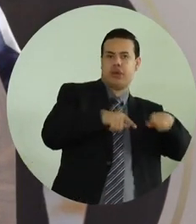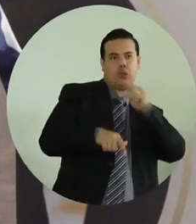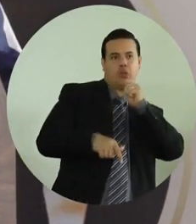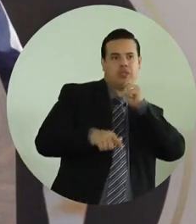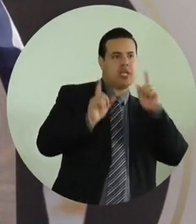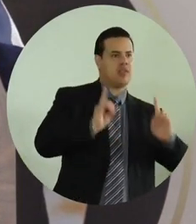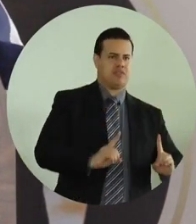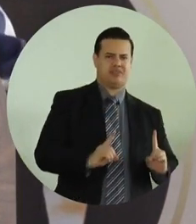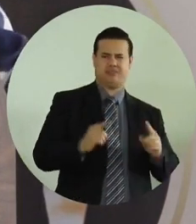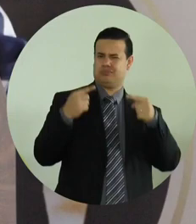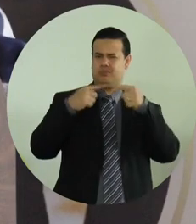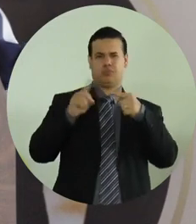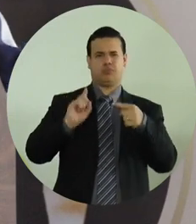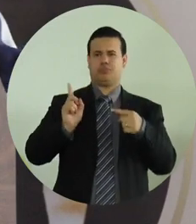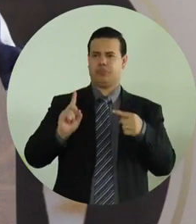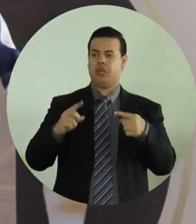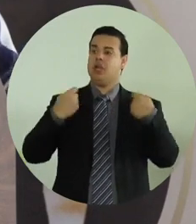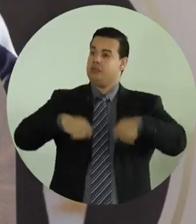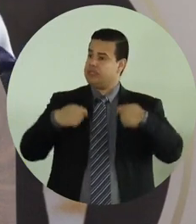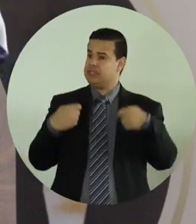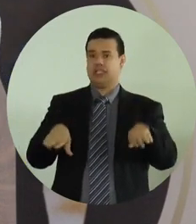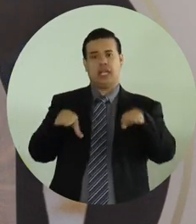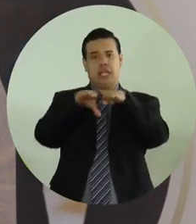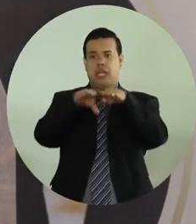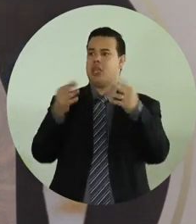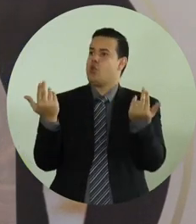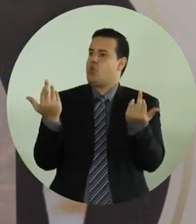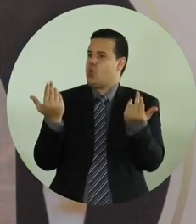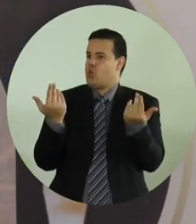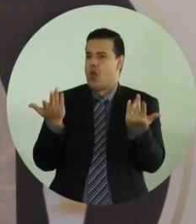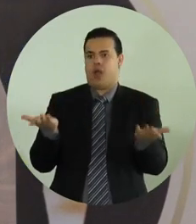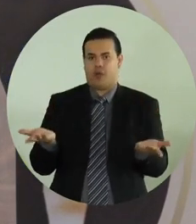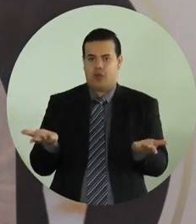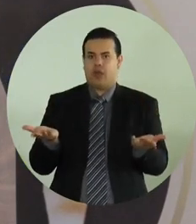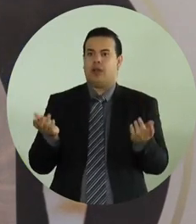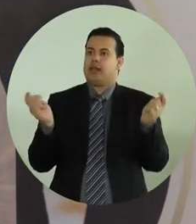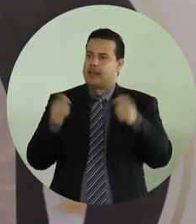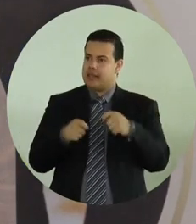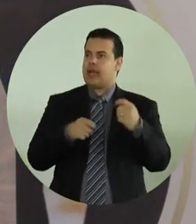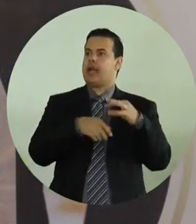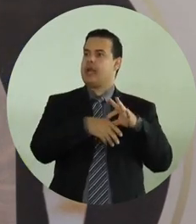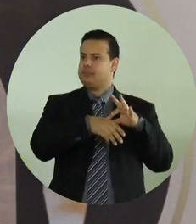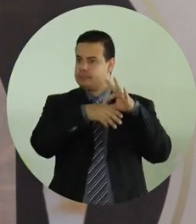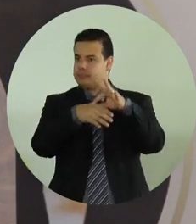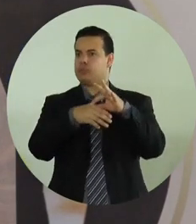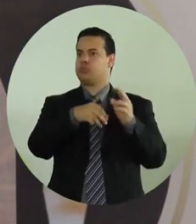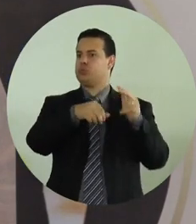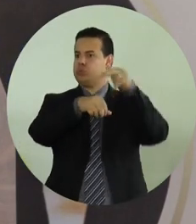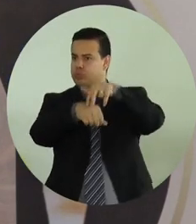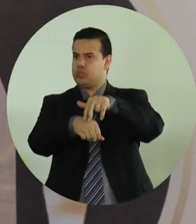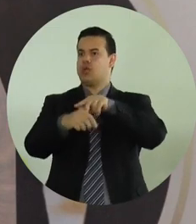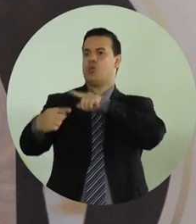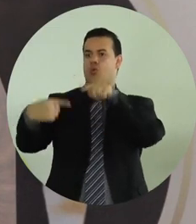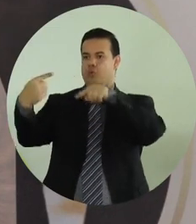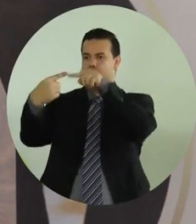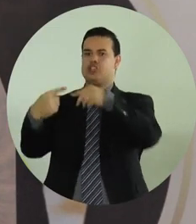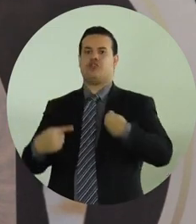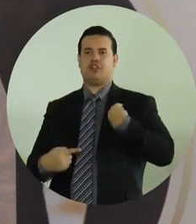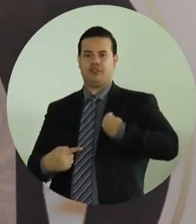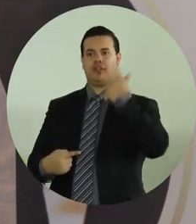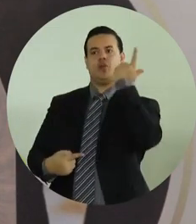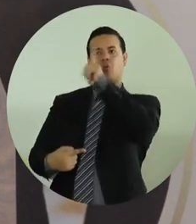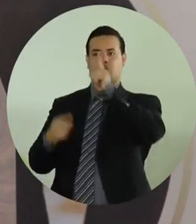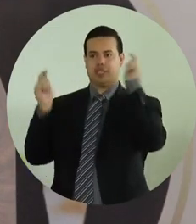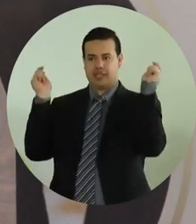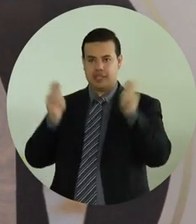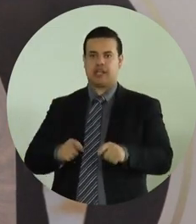sem deficiência. Nós temos que ter as mesmas oportunidades e empoderar essas pessoas para que elas atinjam os seus objetivos. Sou sempre